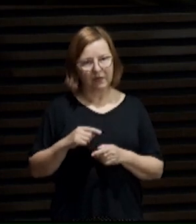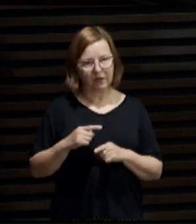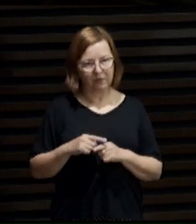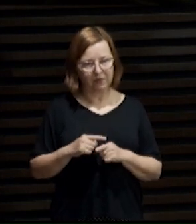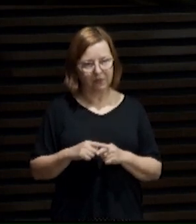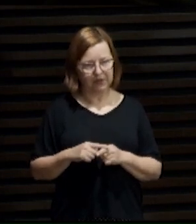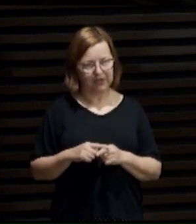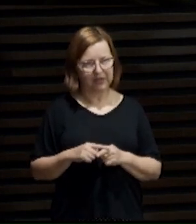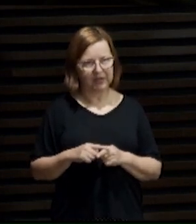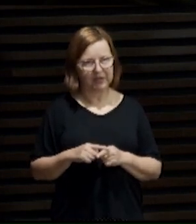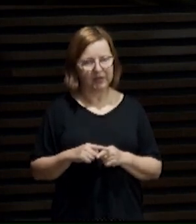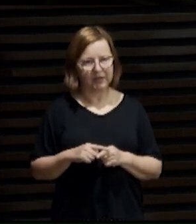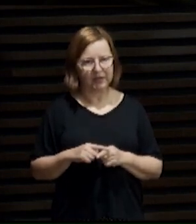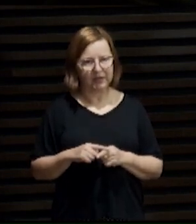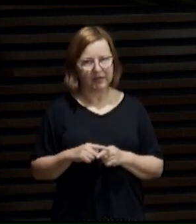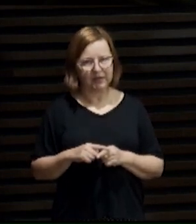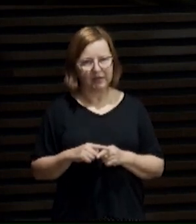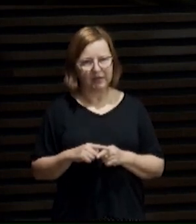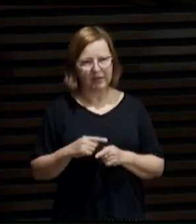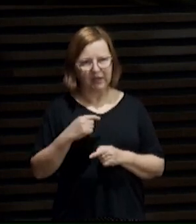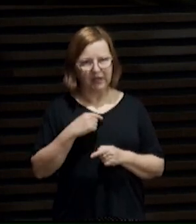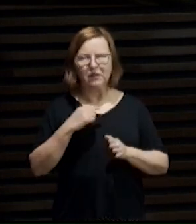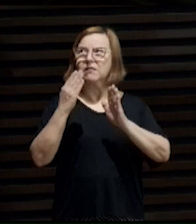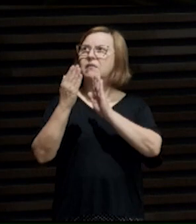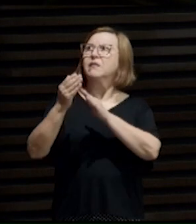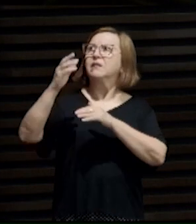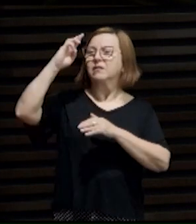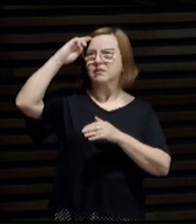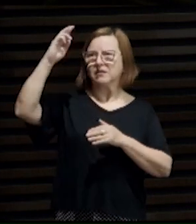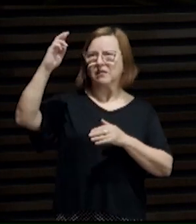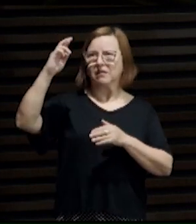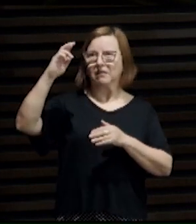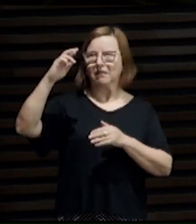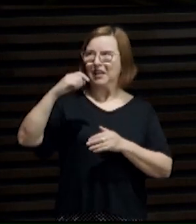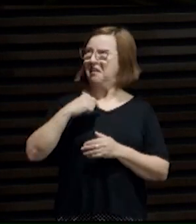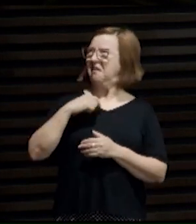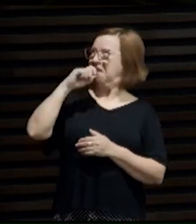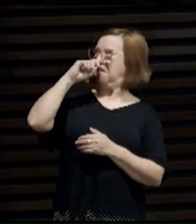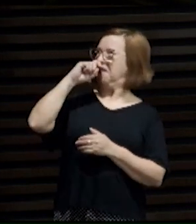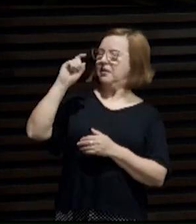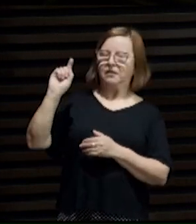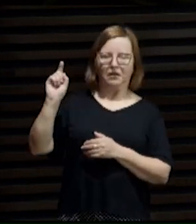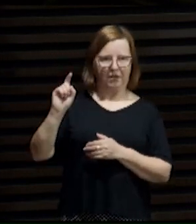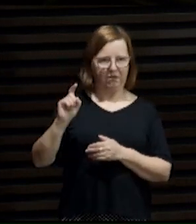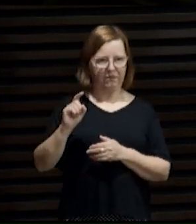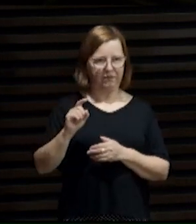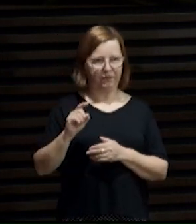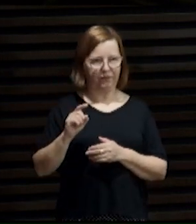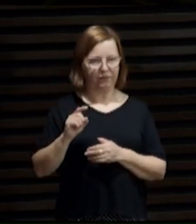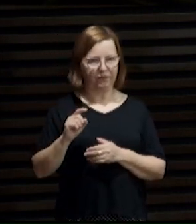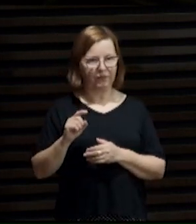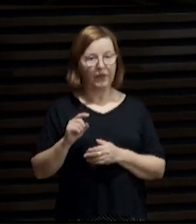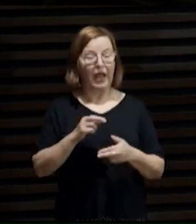disso. Não. Isso é minha responsabilidade. Eu não posso transferi-la para mais ninguém. É